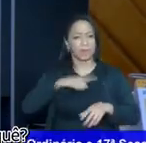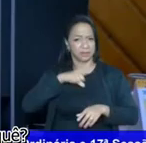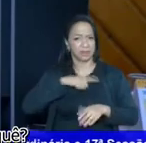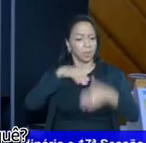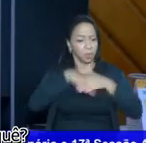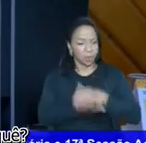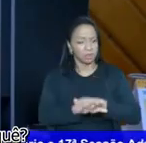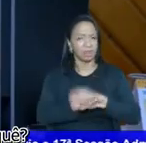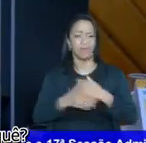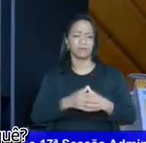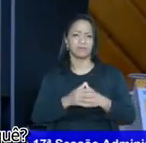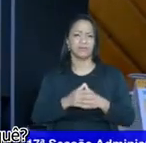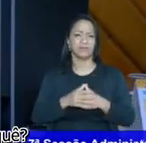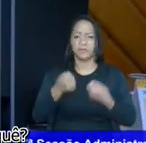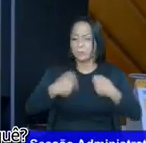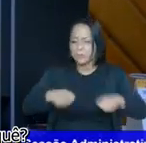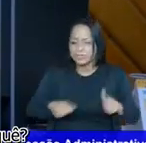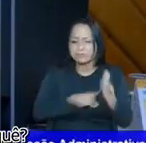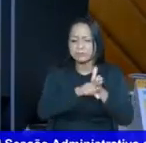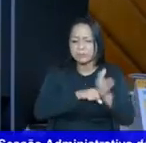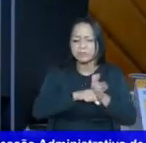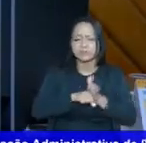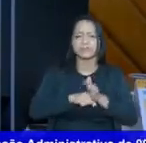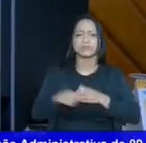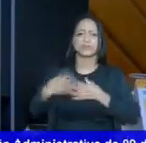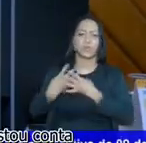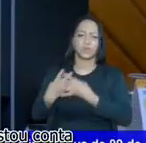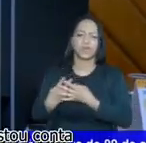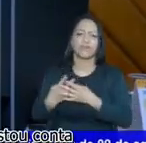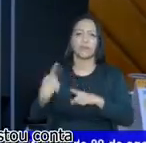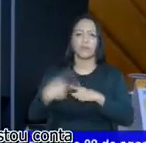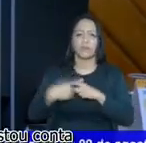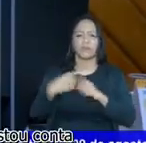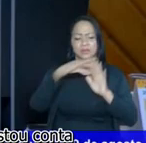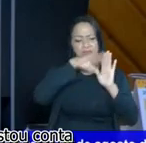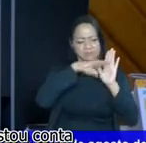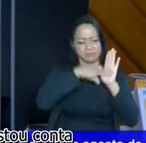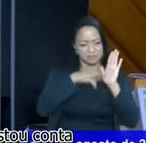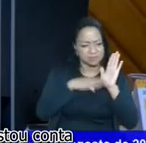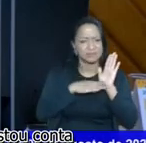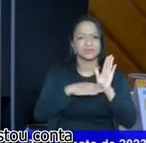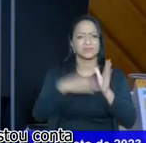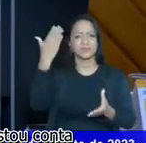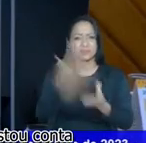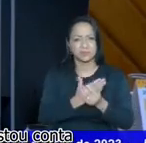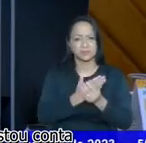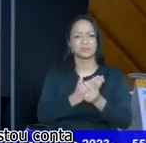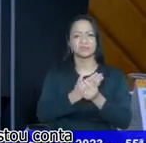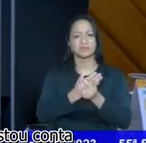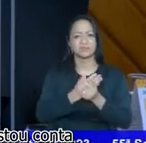E não precisa de perícia contábil, exatamente porque as etapas do processo judicial são preclusivas.